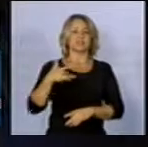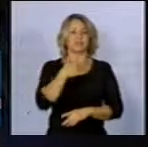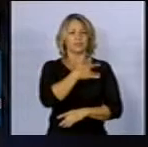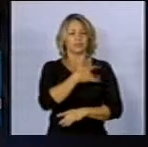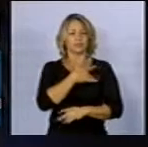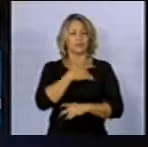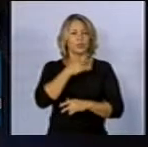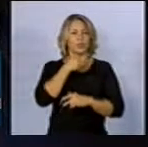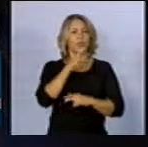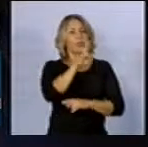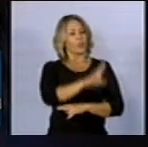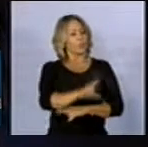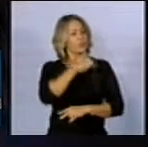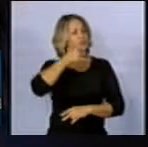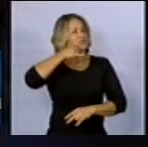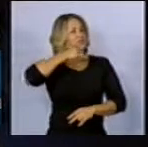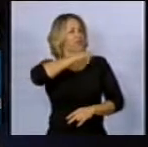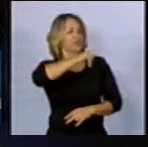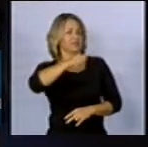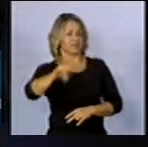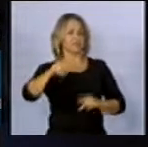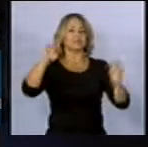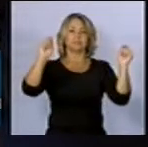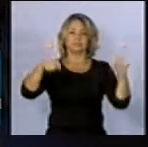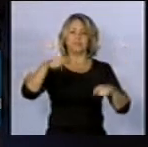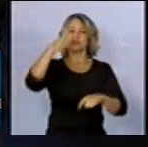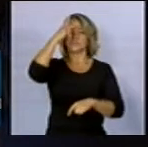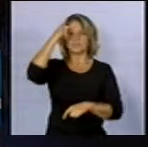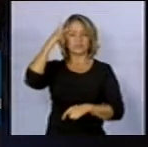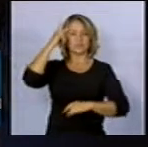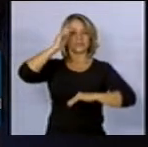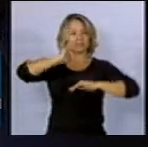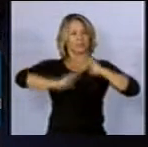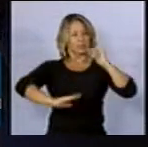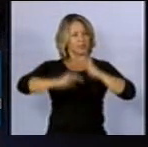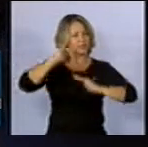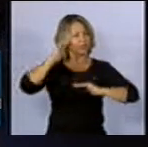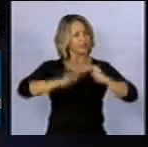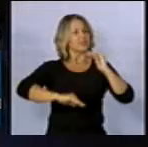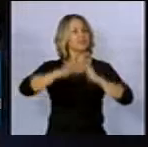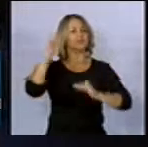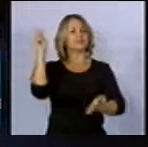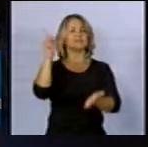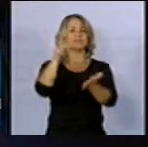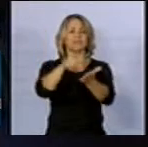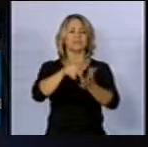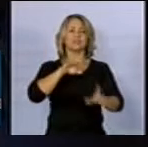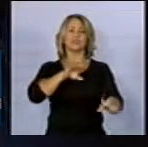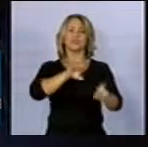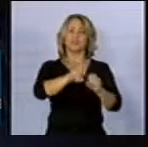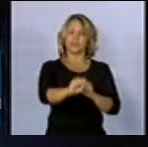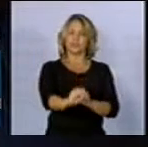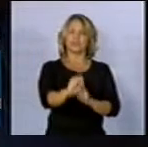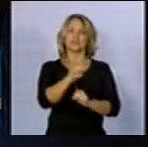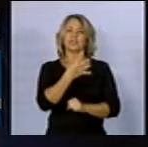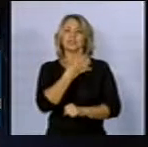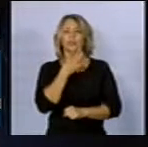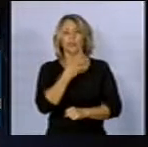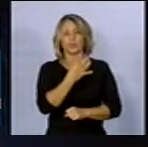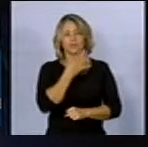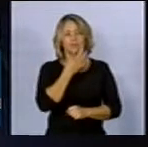ionizante então nós precisamos de pessoas qualificadas profissionais formados que conheçam o tipo de